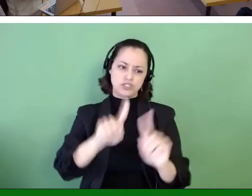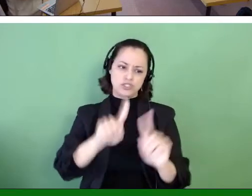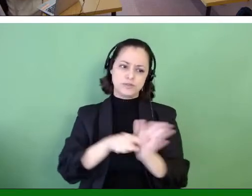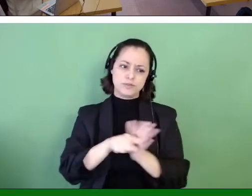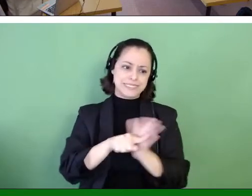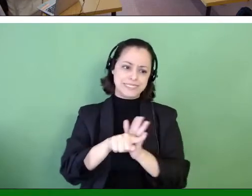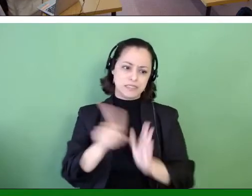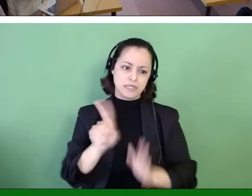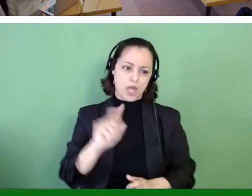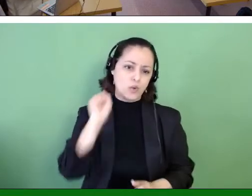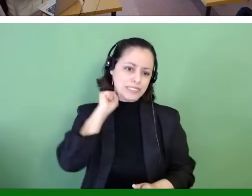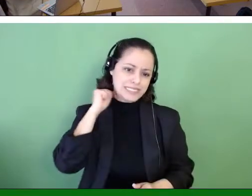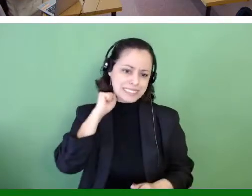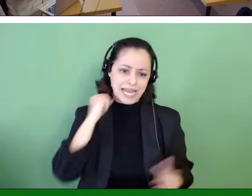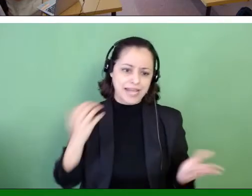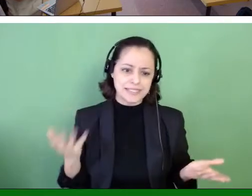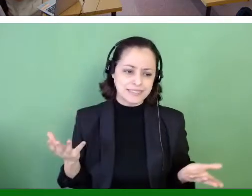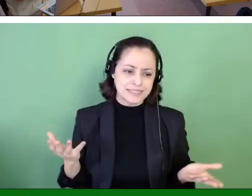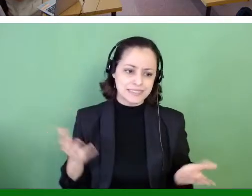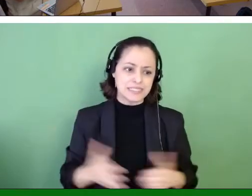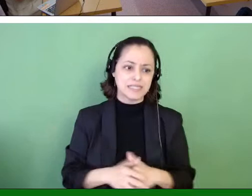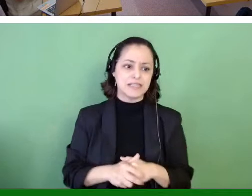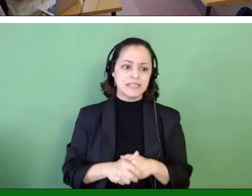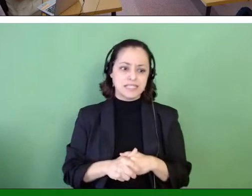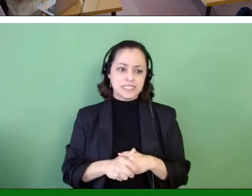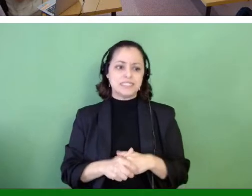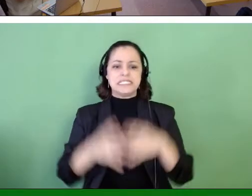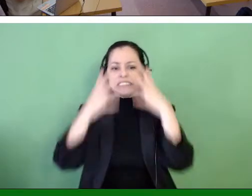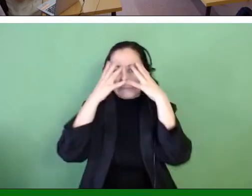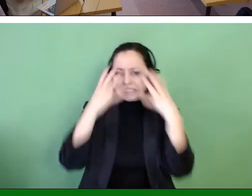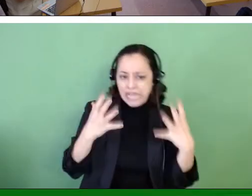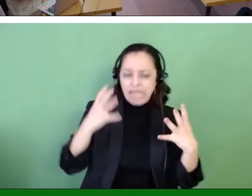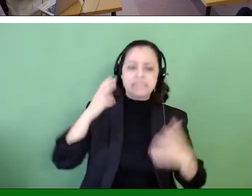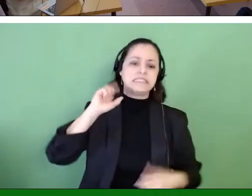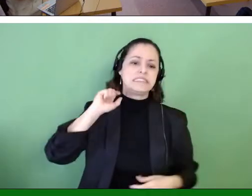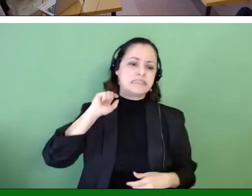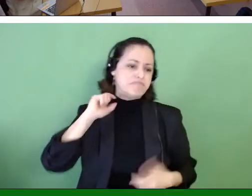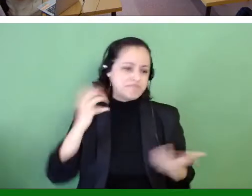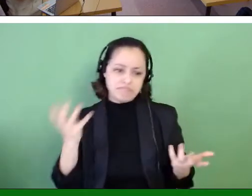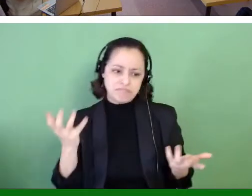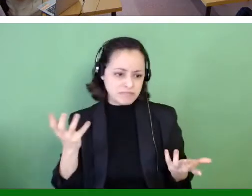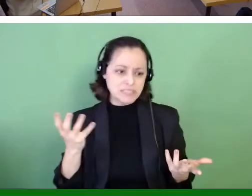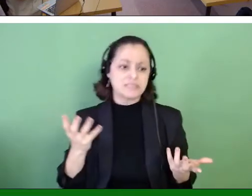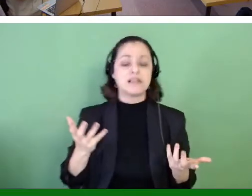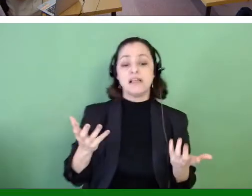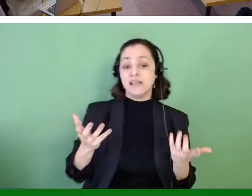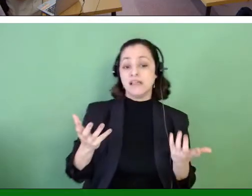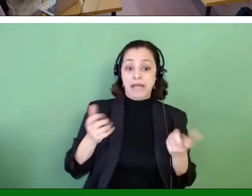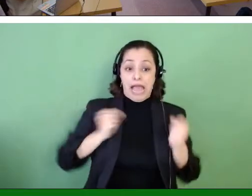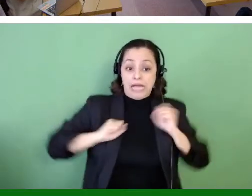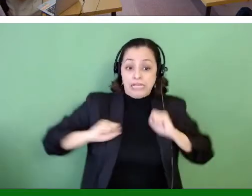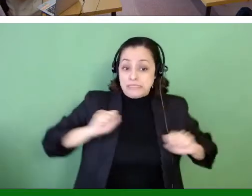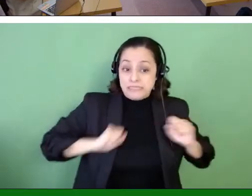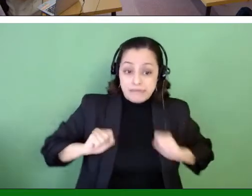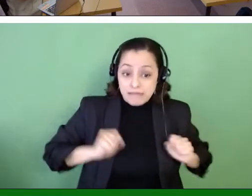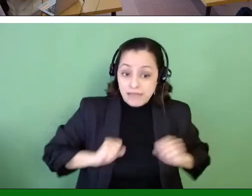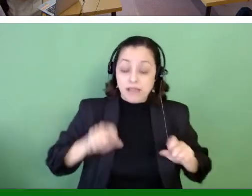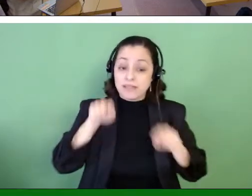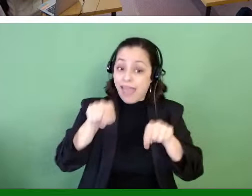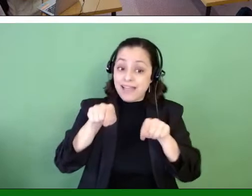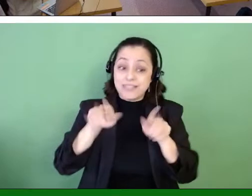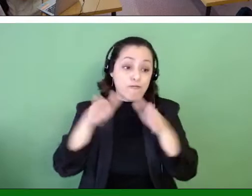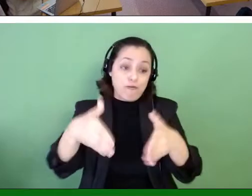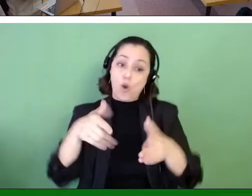uma nova pesquisa dentro da pesquisa, uma análise muito detalhada, que é muito válida e poderia sim